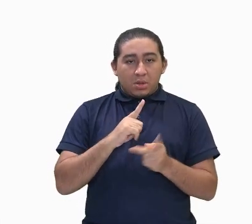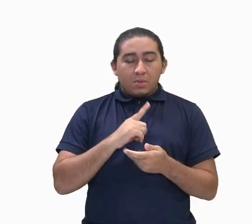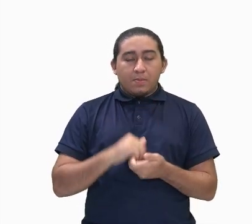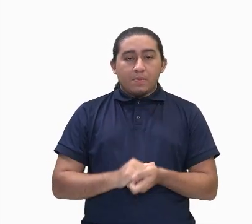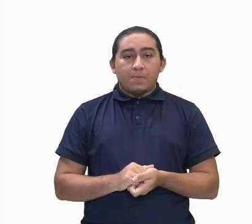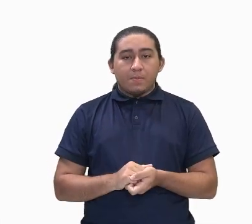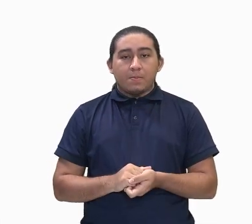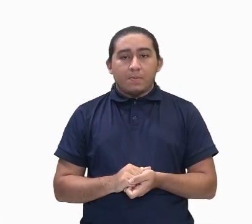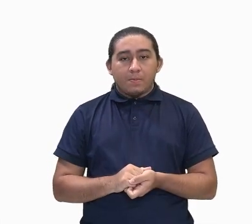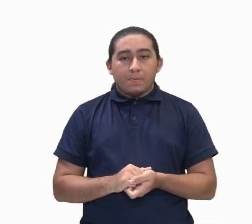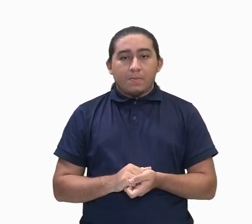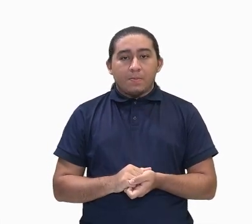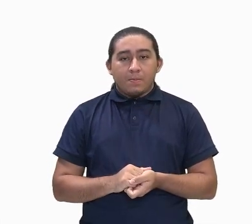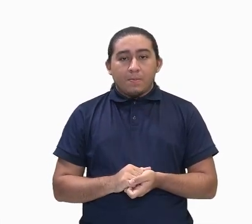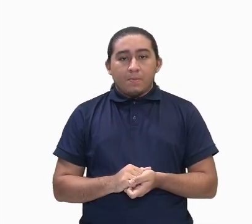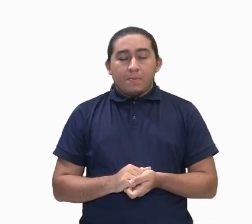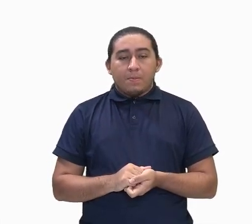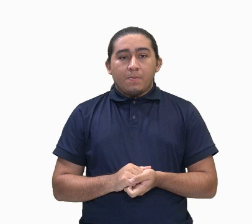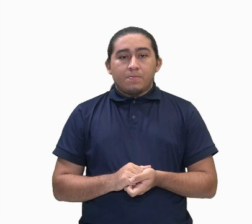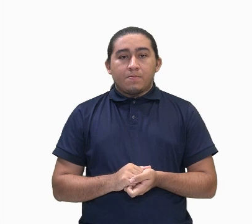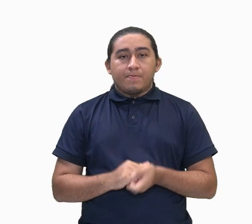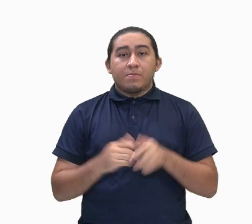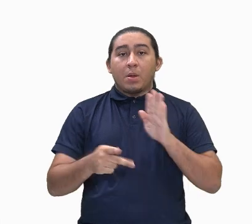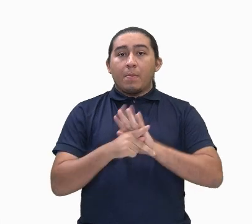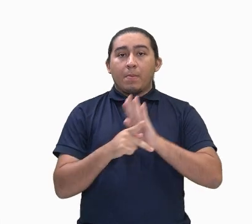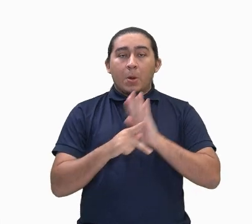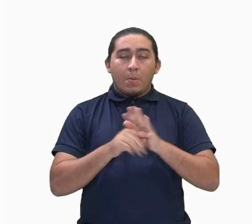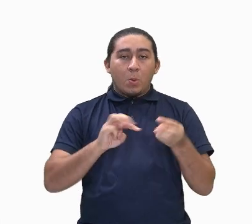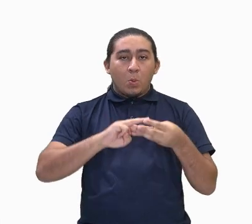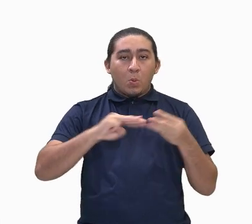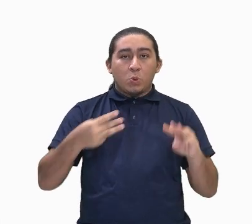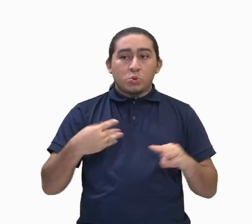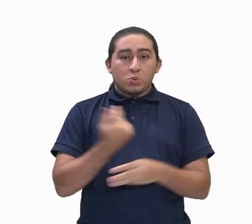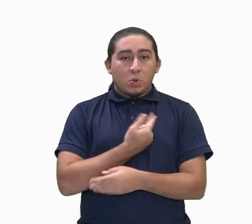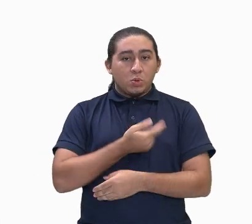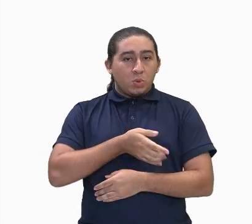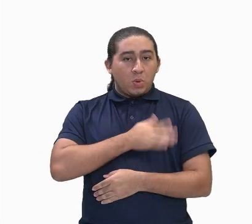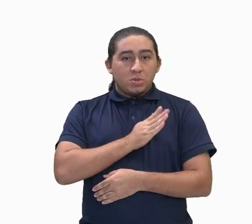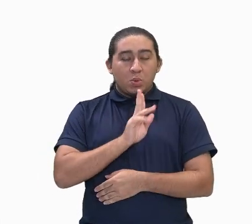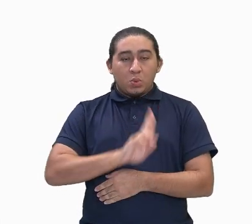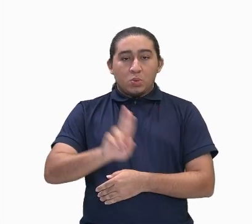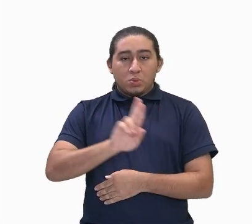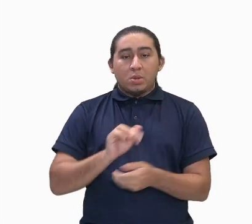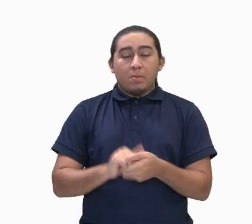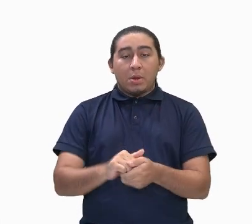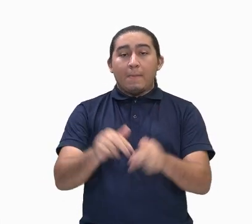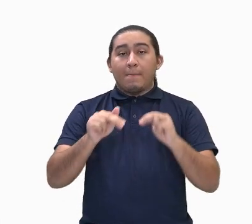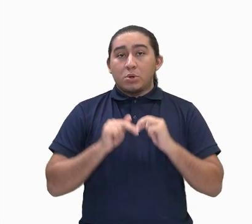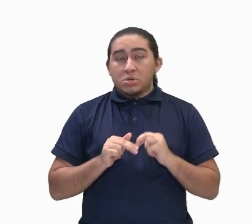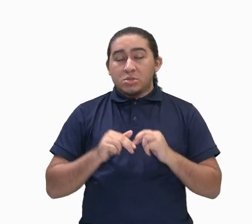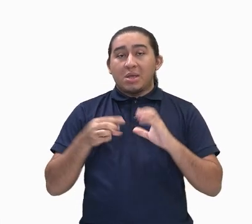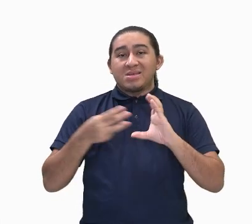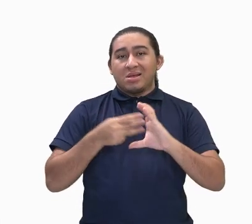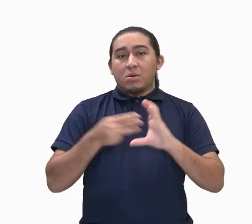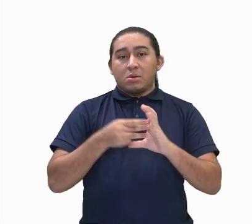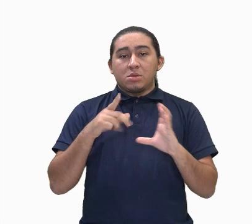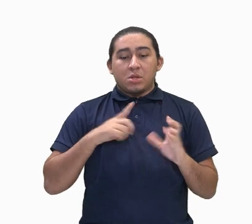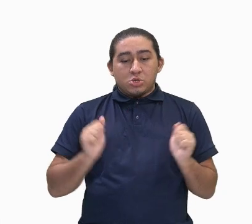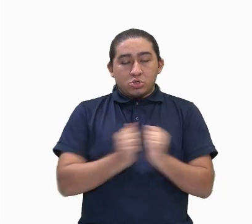exclusivamente o músculo do nosso coração. Nesse caso aí, as células elas estão unidas entre